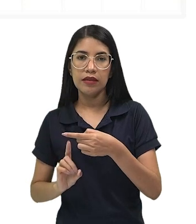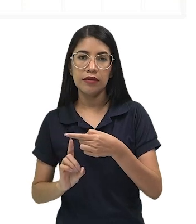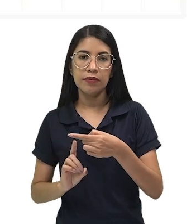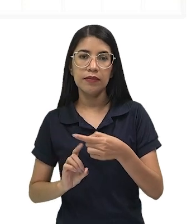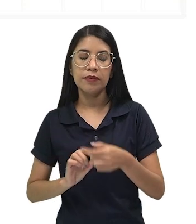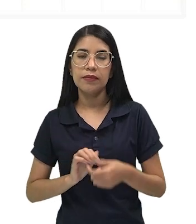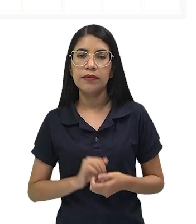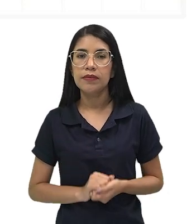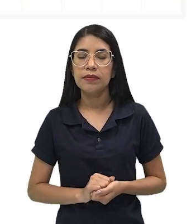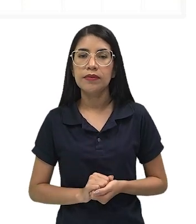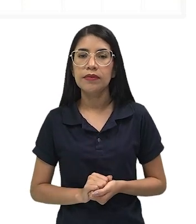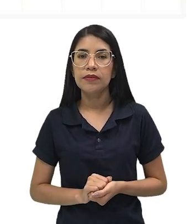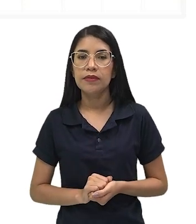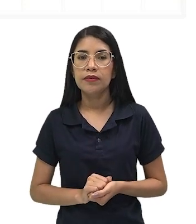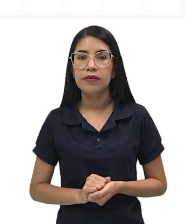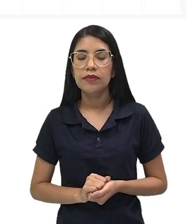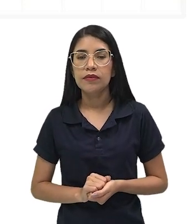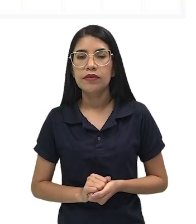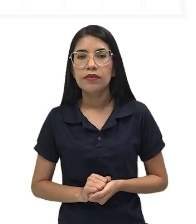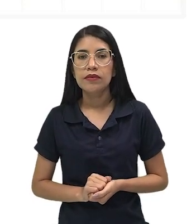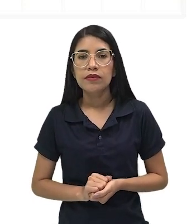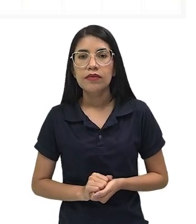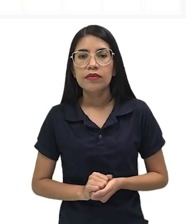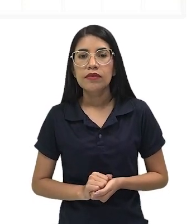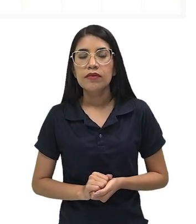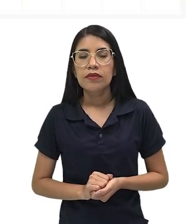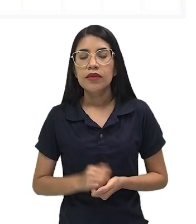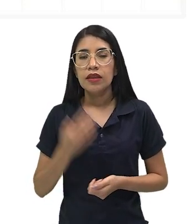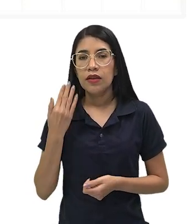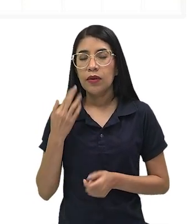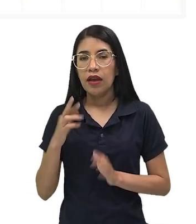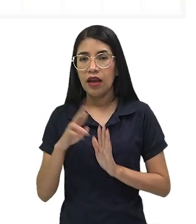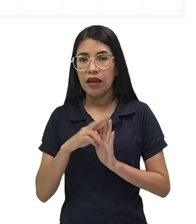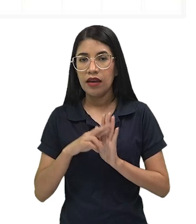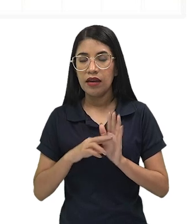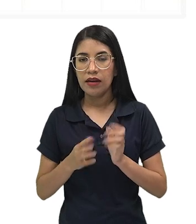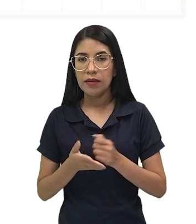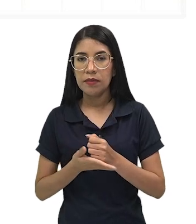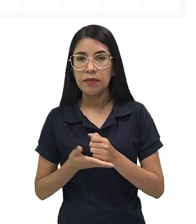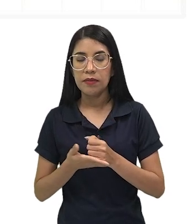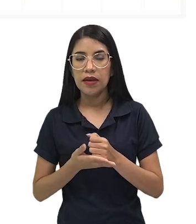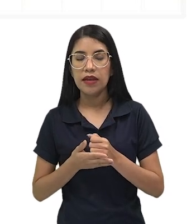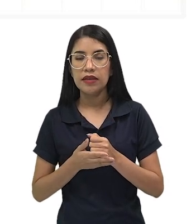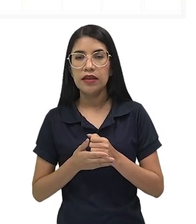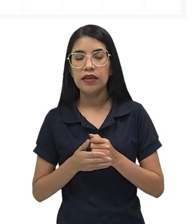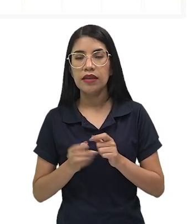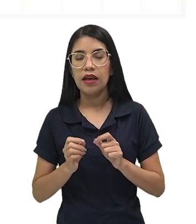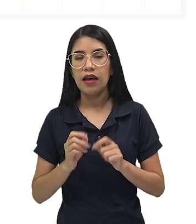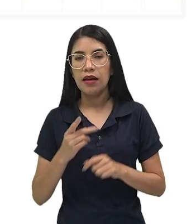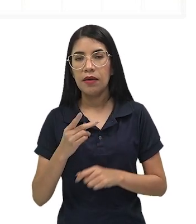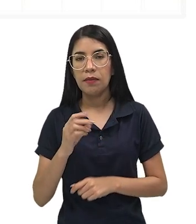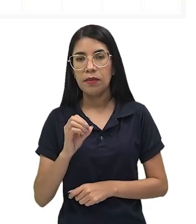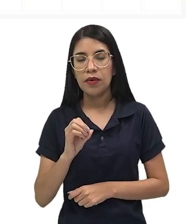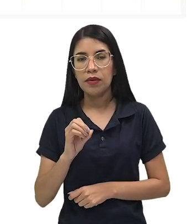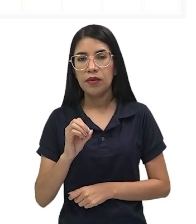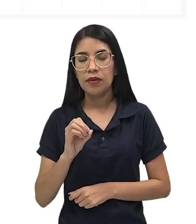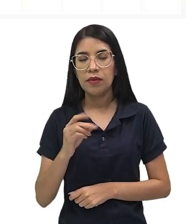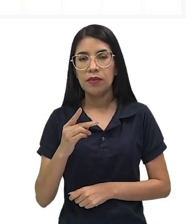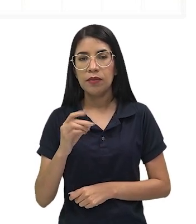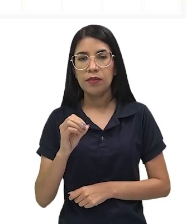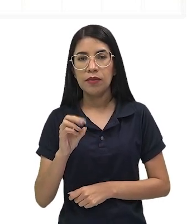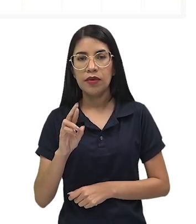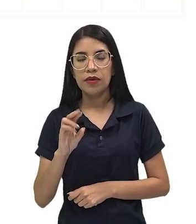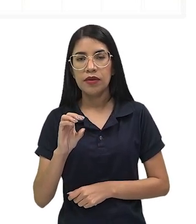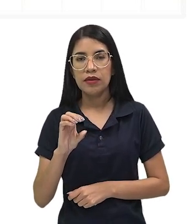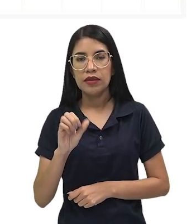para D. Ó. Então está aqui a minha regra fundamental da proporção, que eu vou chamar FP.